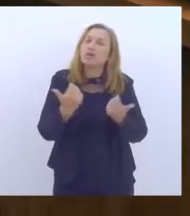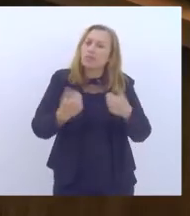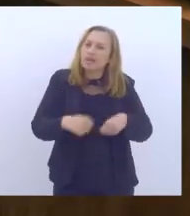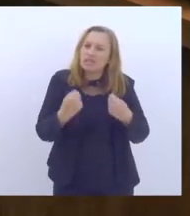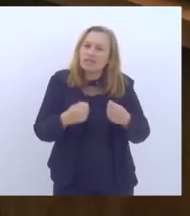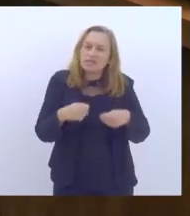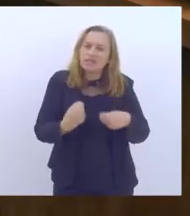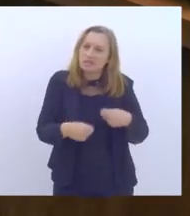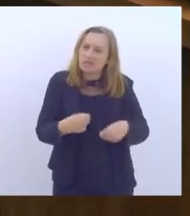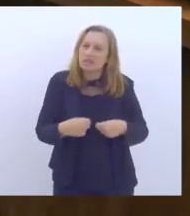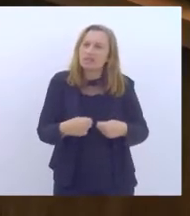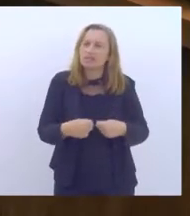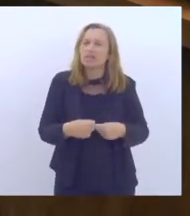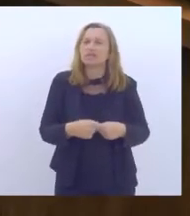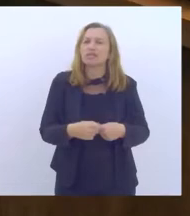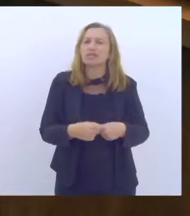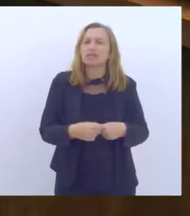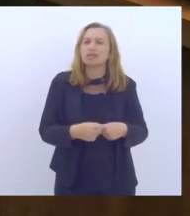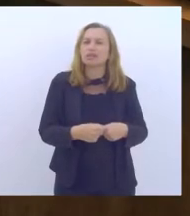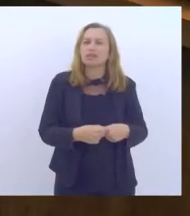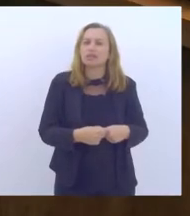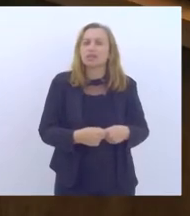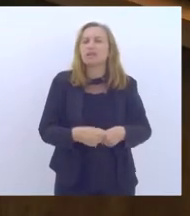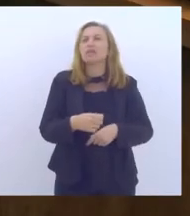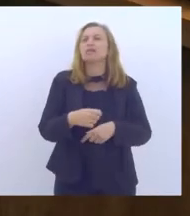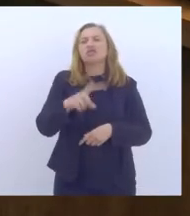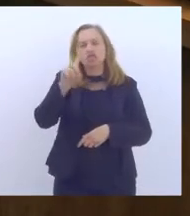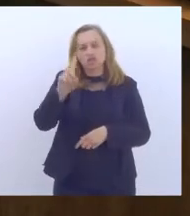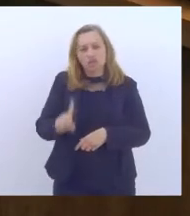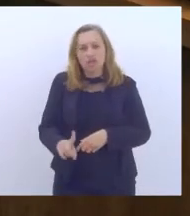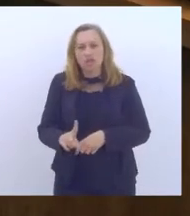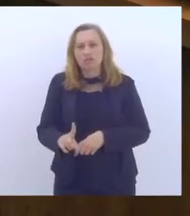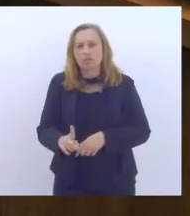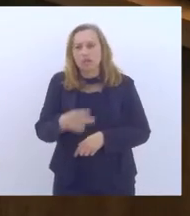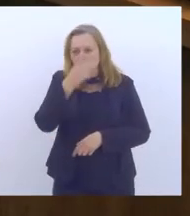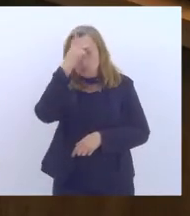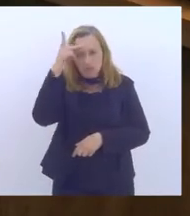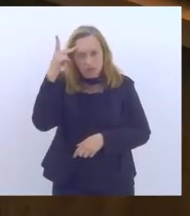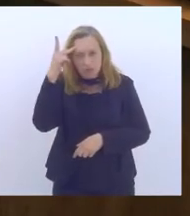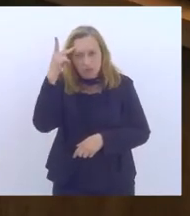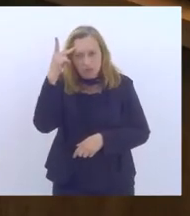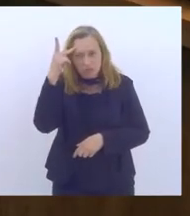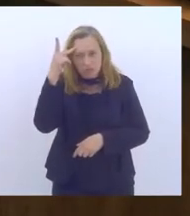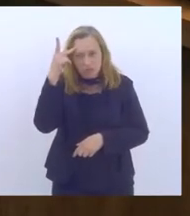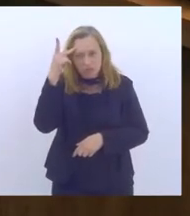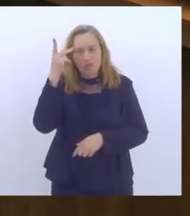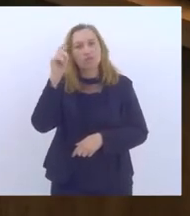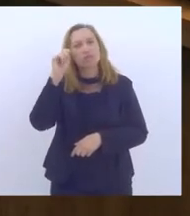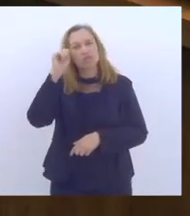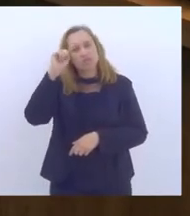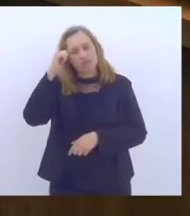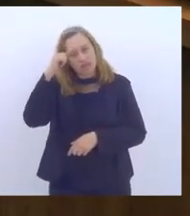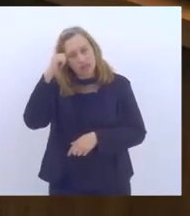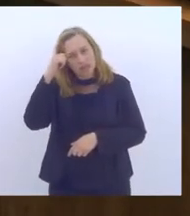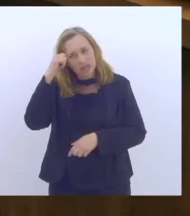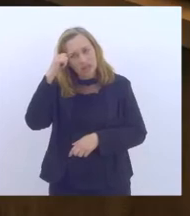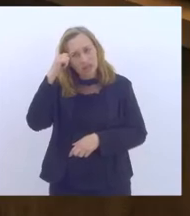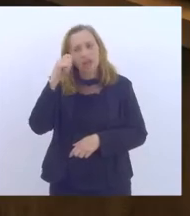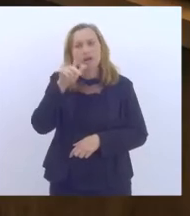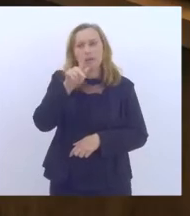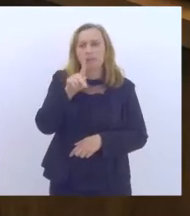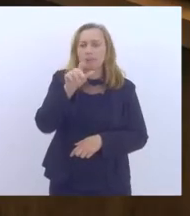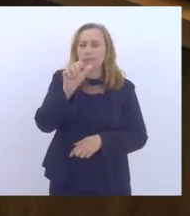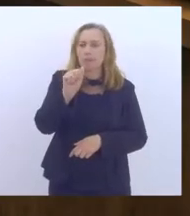precisa se garantir que as pessoas compreendidas entre as populações negras e pardas